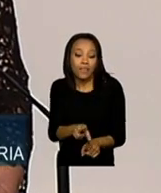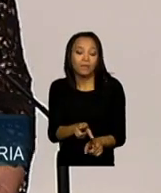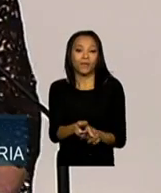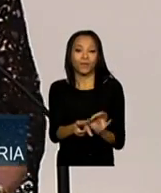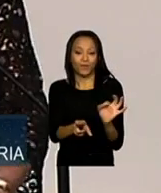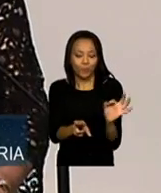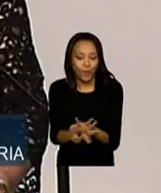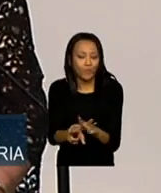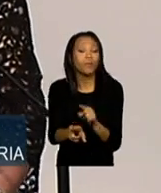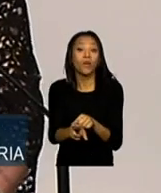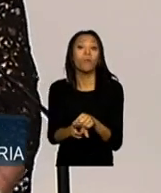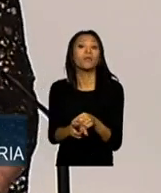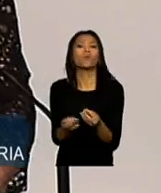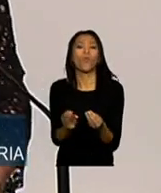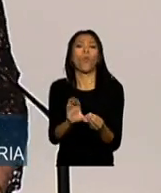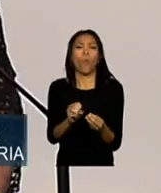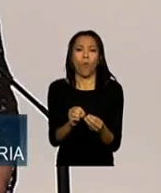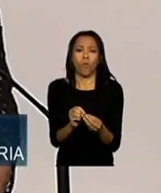na sua realização.